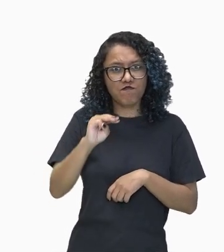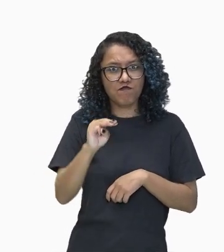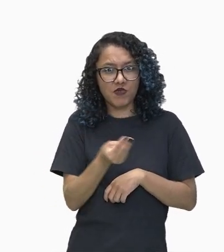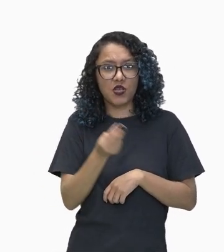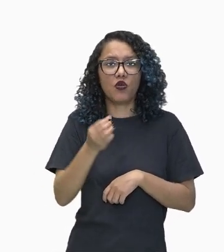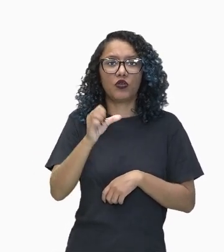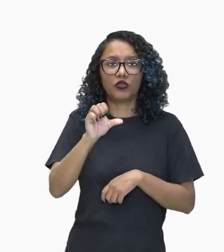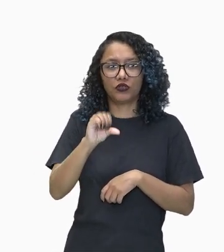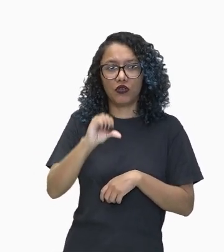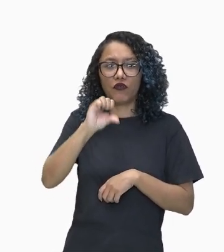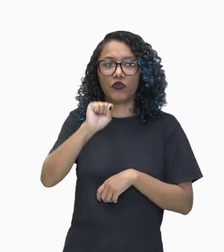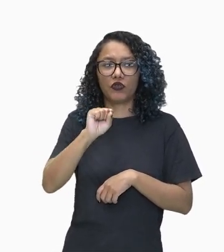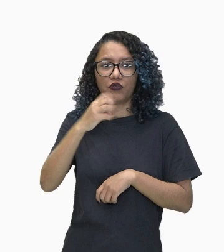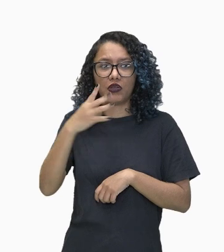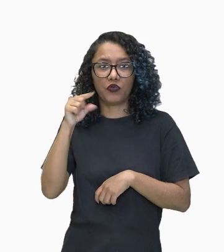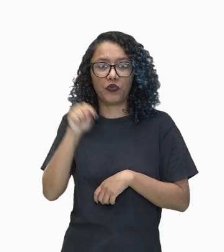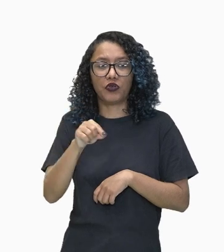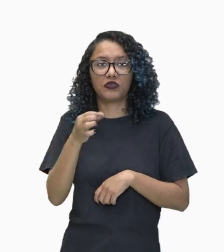9.984.670 quilômetros